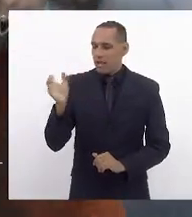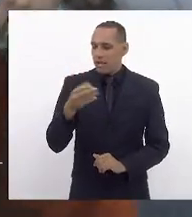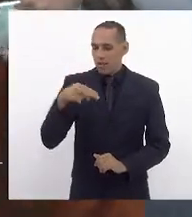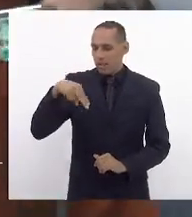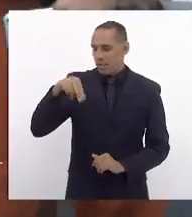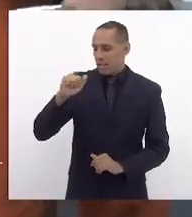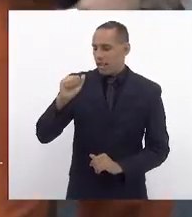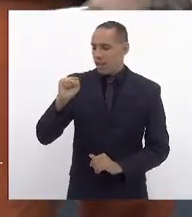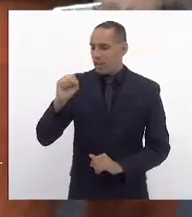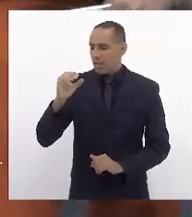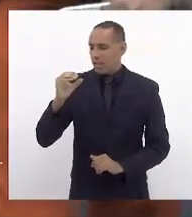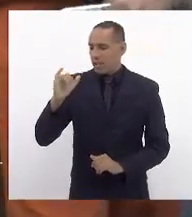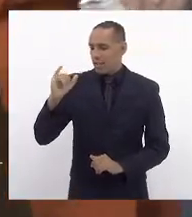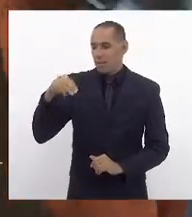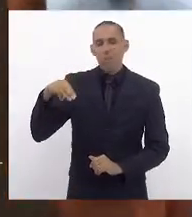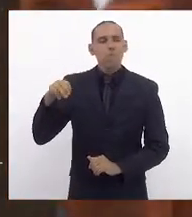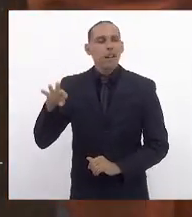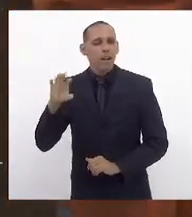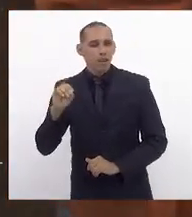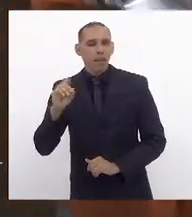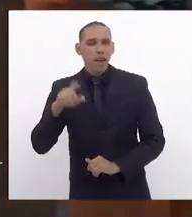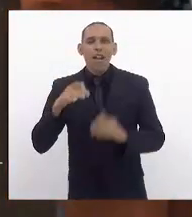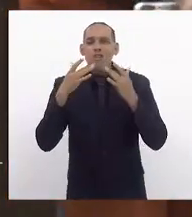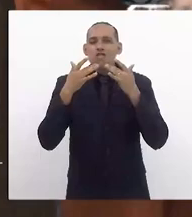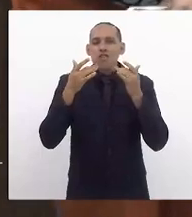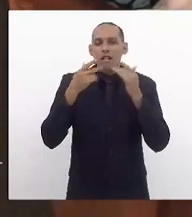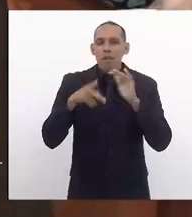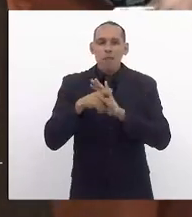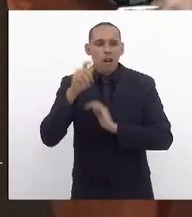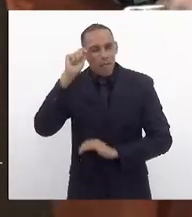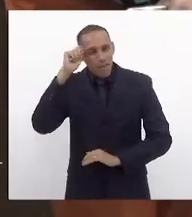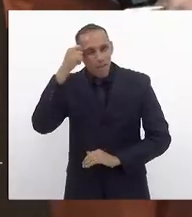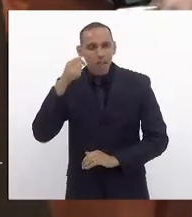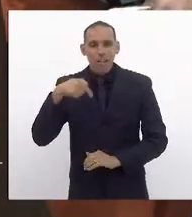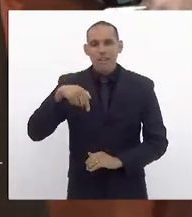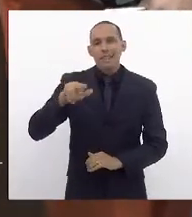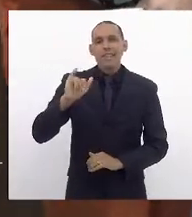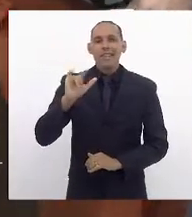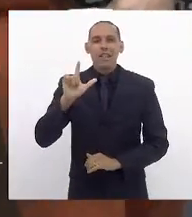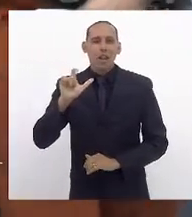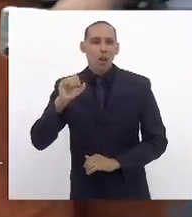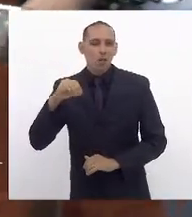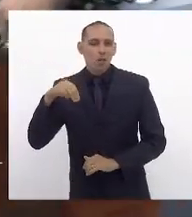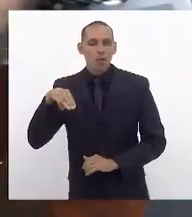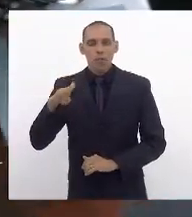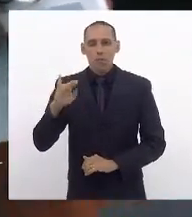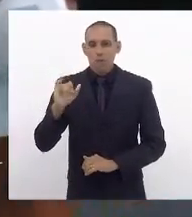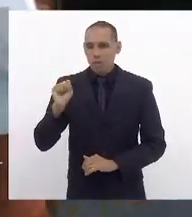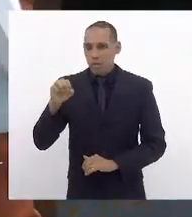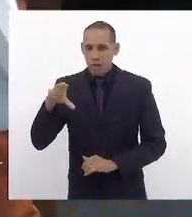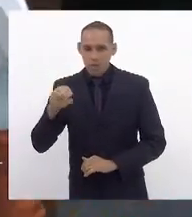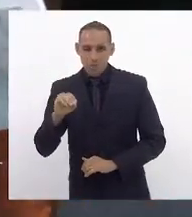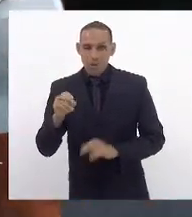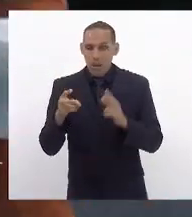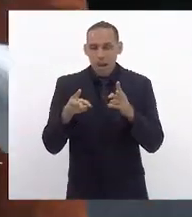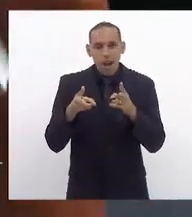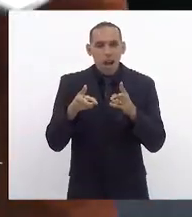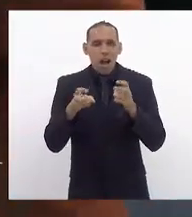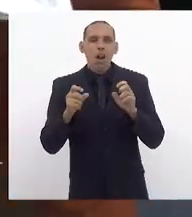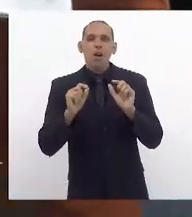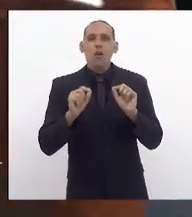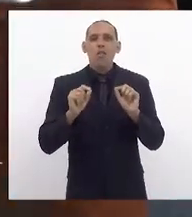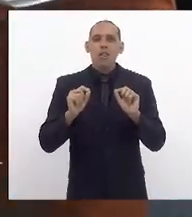teatro experimental do negro no Brasil, que é o quilombismo como a possibilidade de reconhecimento da